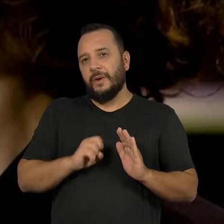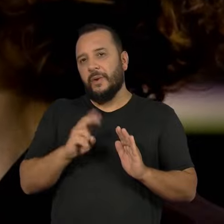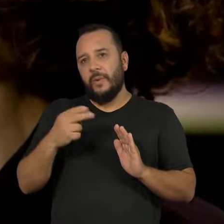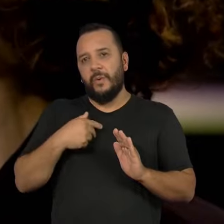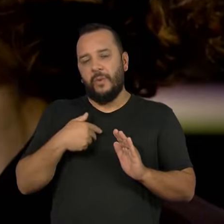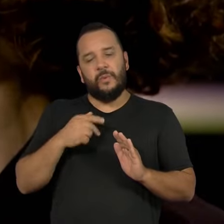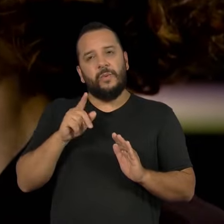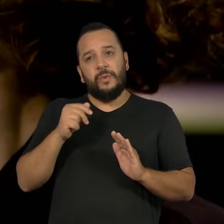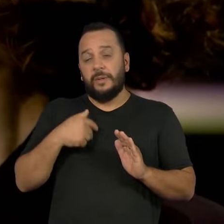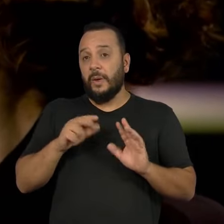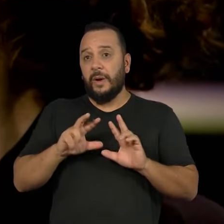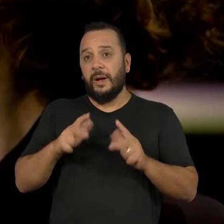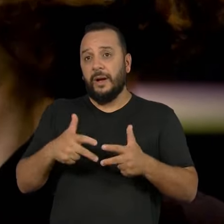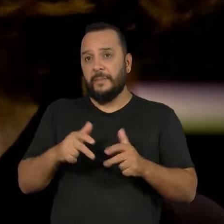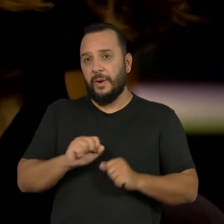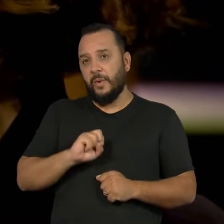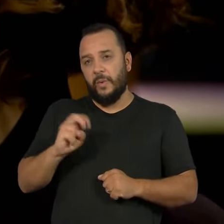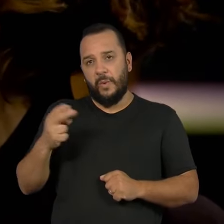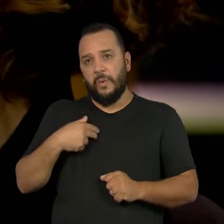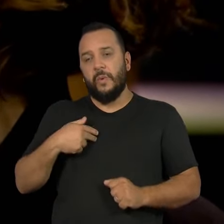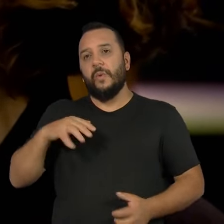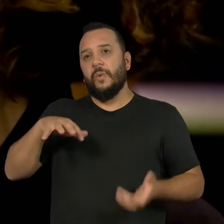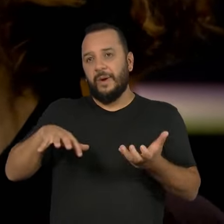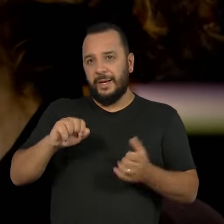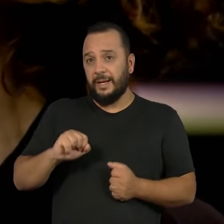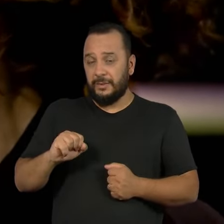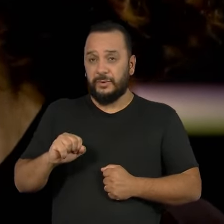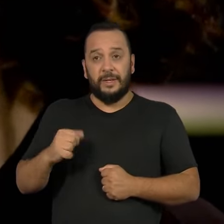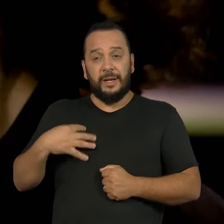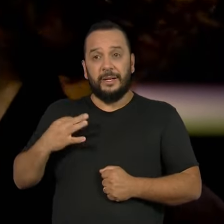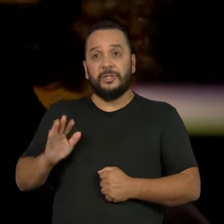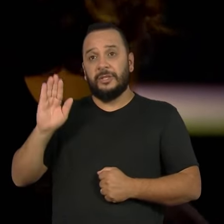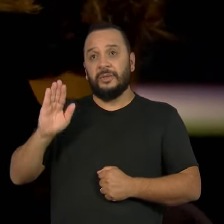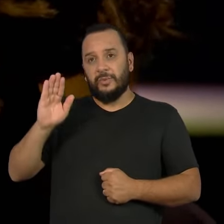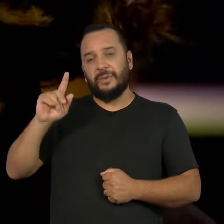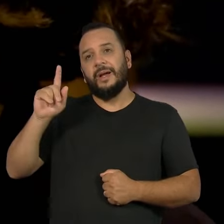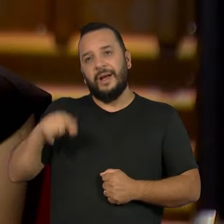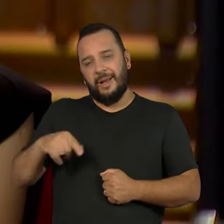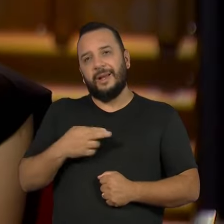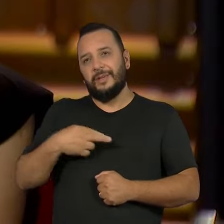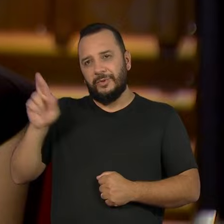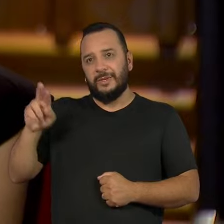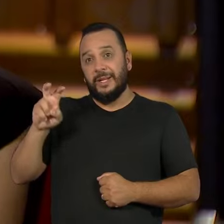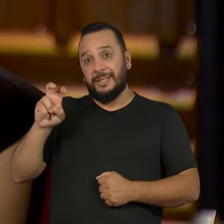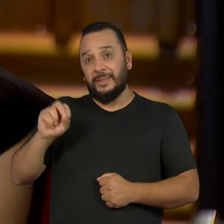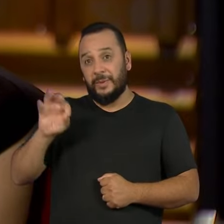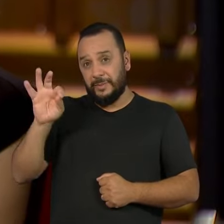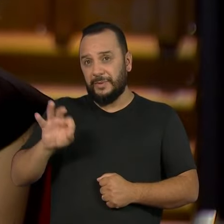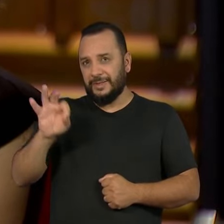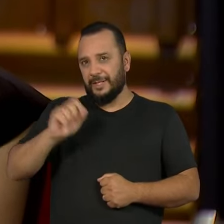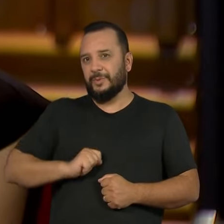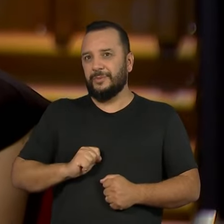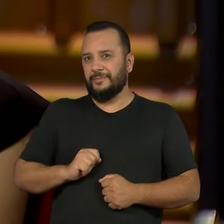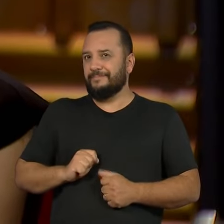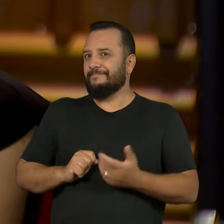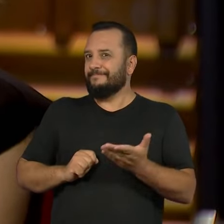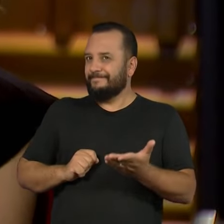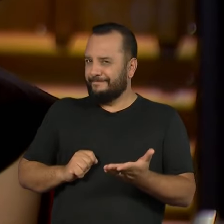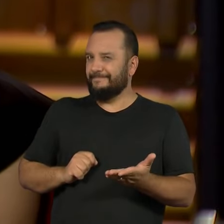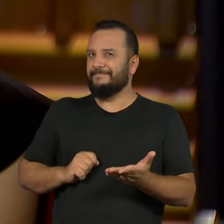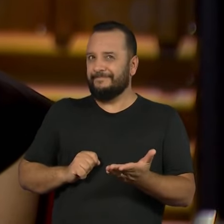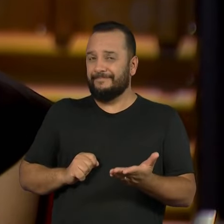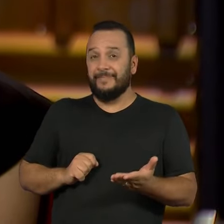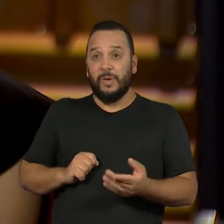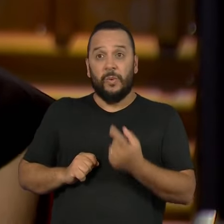as candidaturas que mobilizaram identidade religiosa passa para 50% eu não é impossível isolar